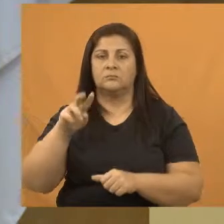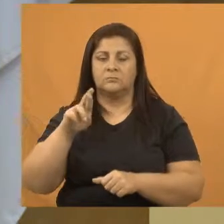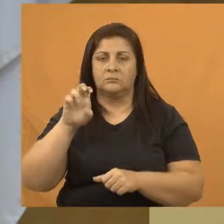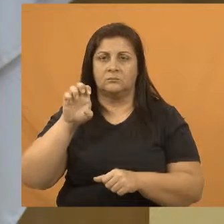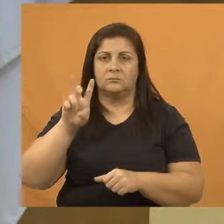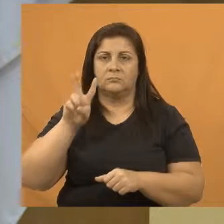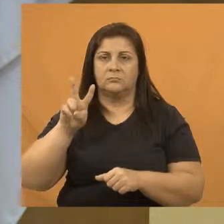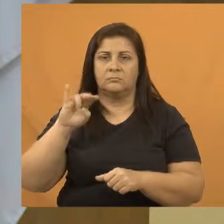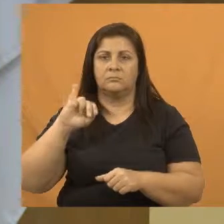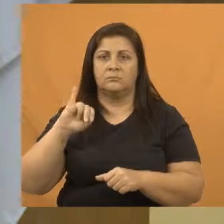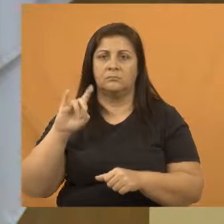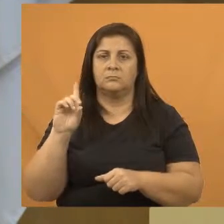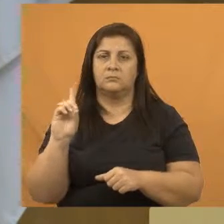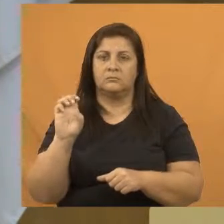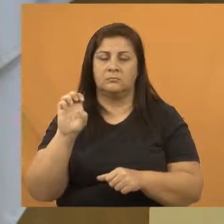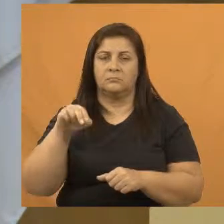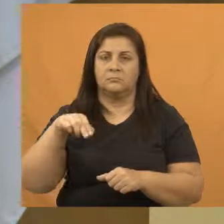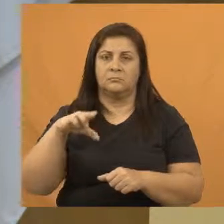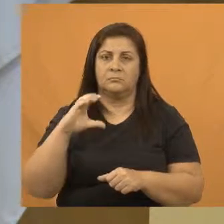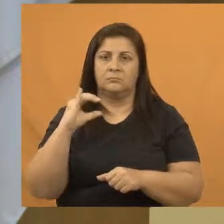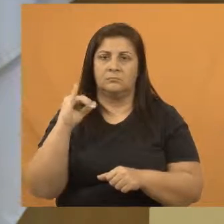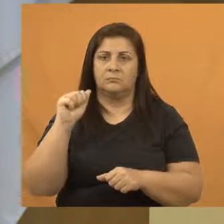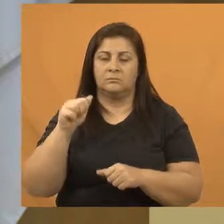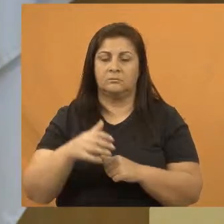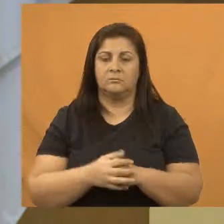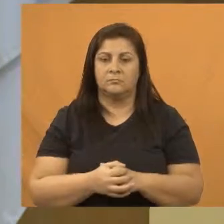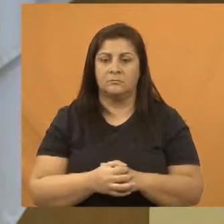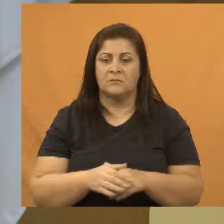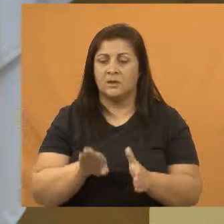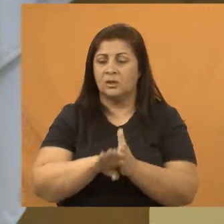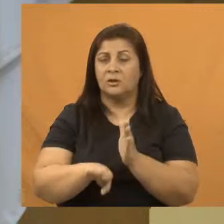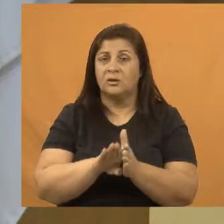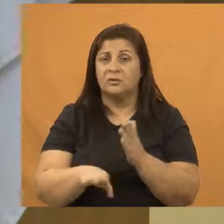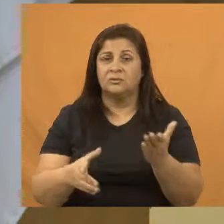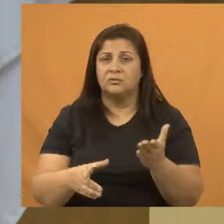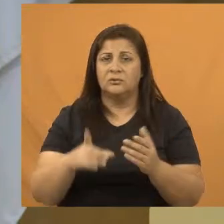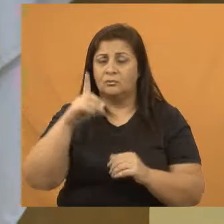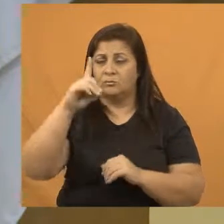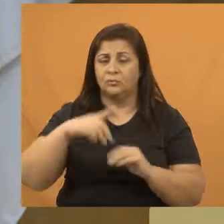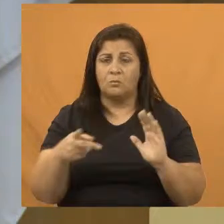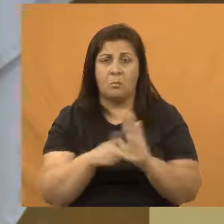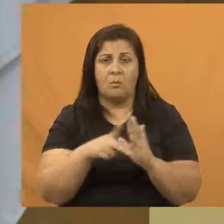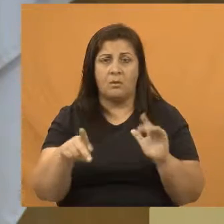vez mais os direitos dos trabalhadores no nosso país. Nesse sentido,